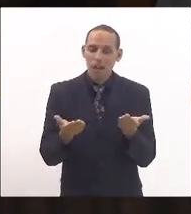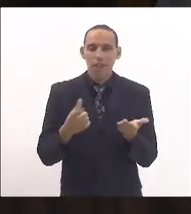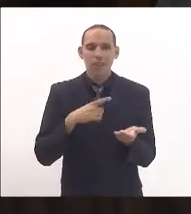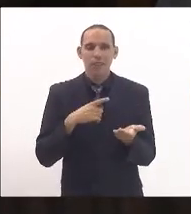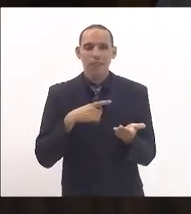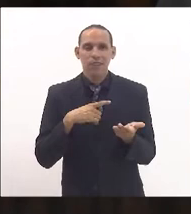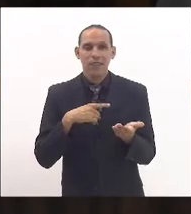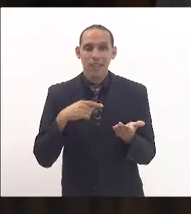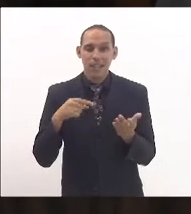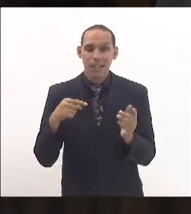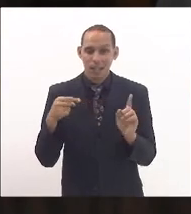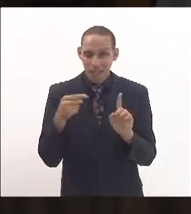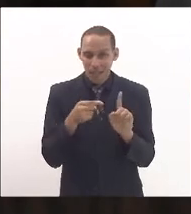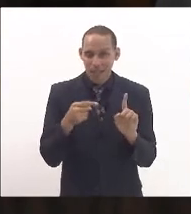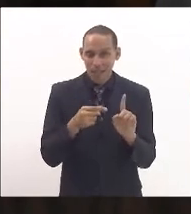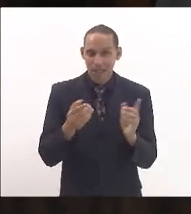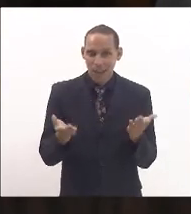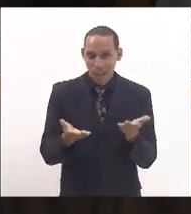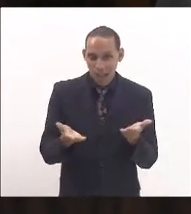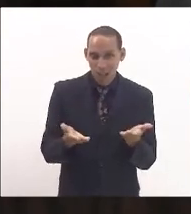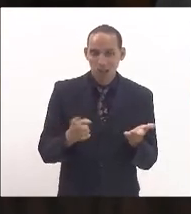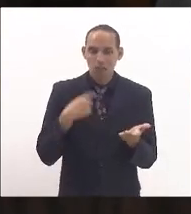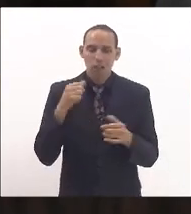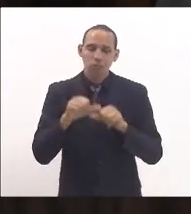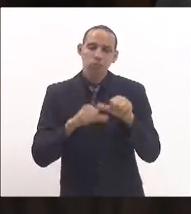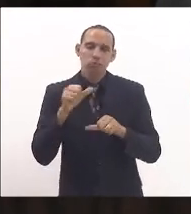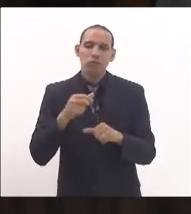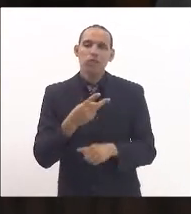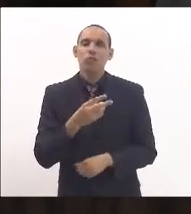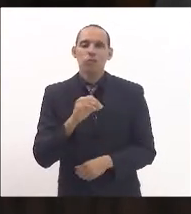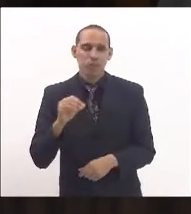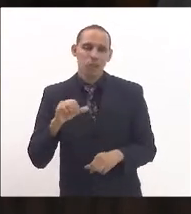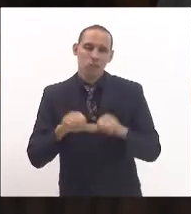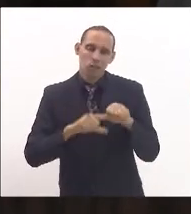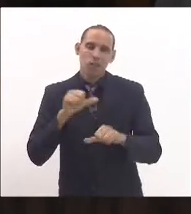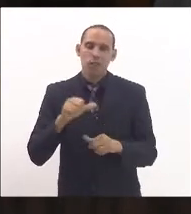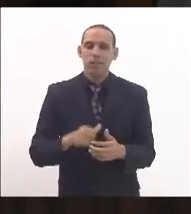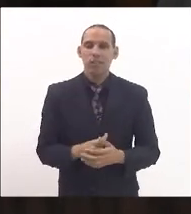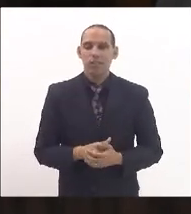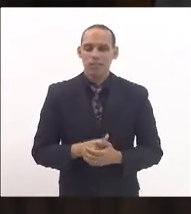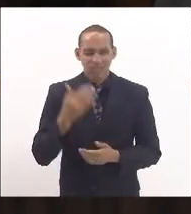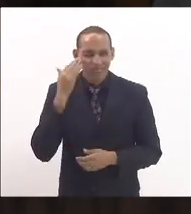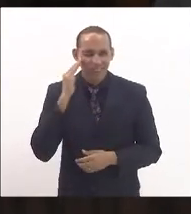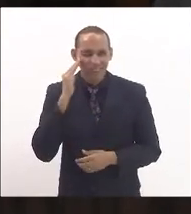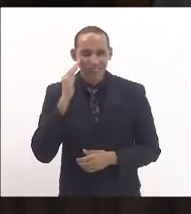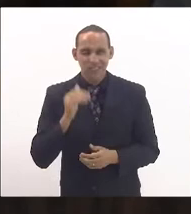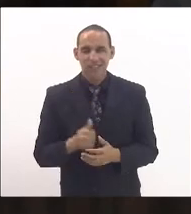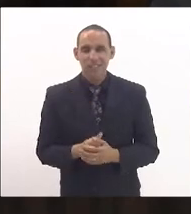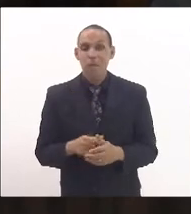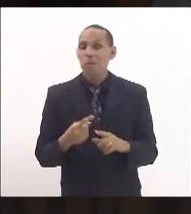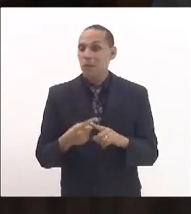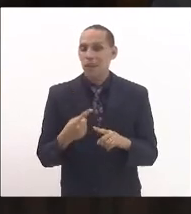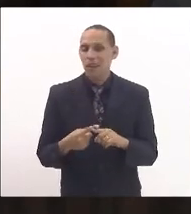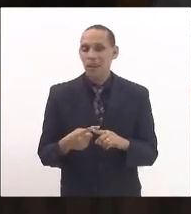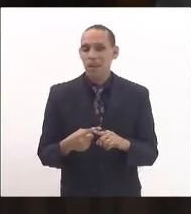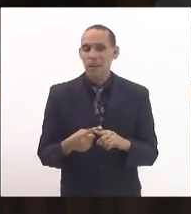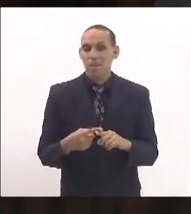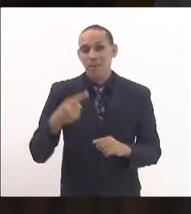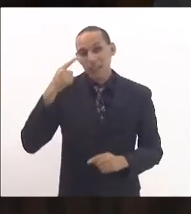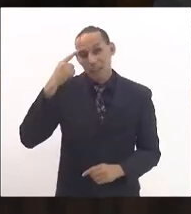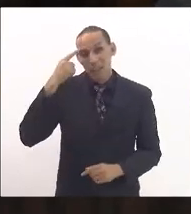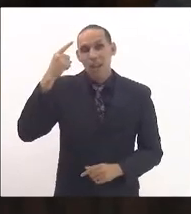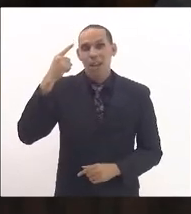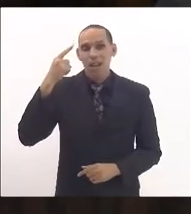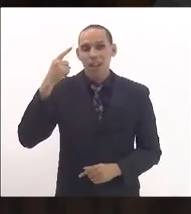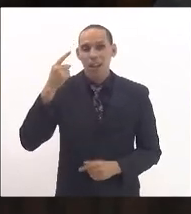vamos mexer nesse. E vamos trocar o 200. Entendeu ou não? Porque a ideia é que